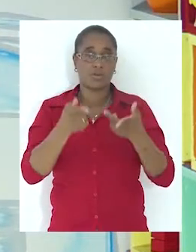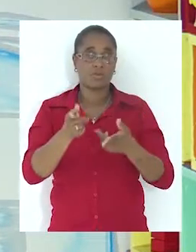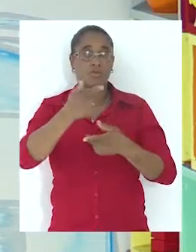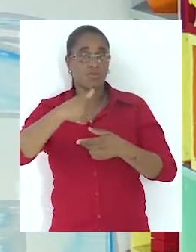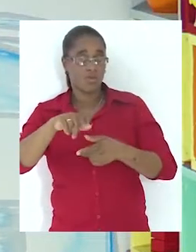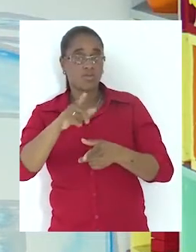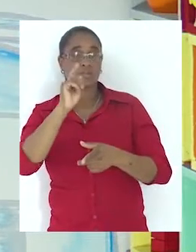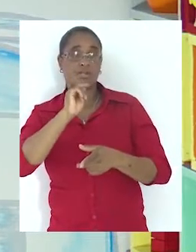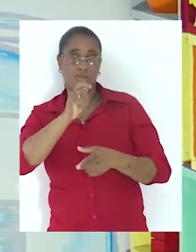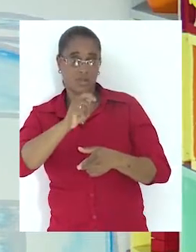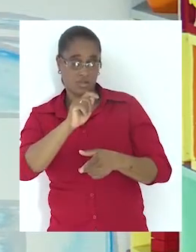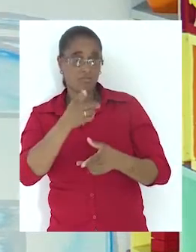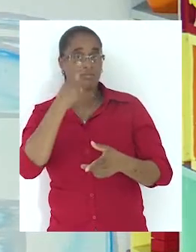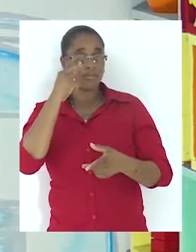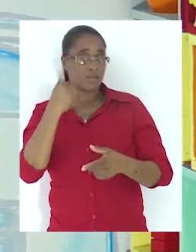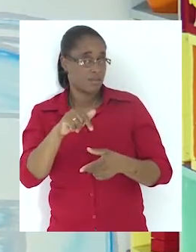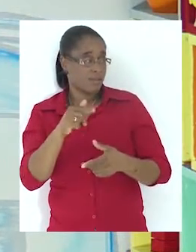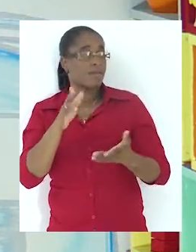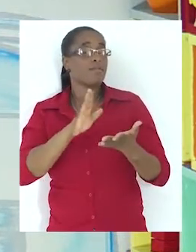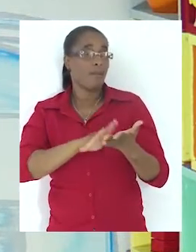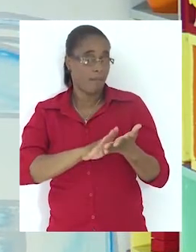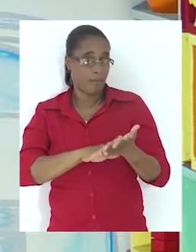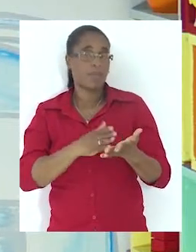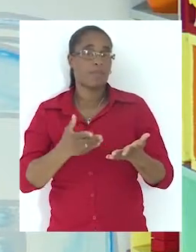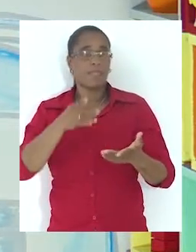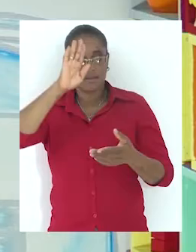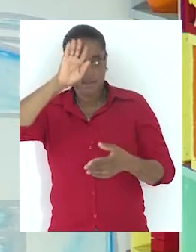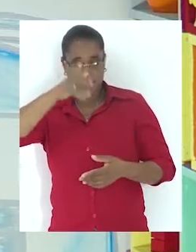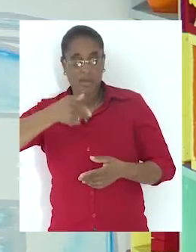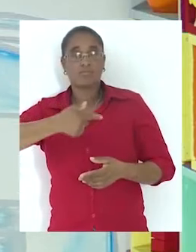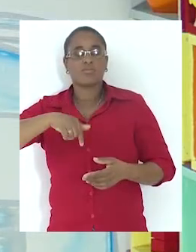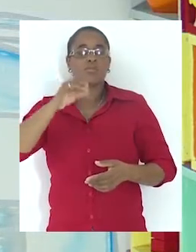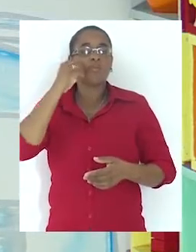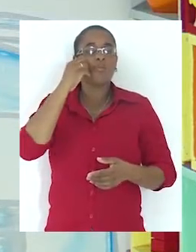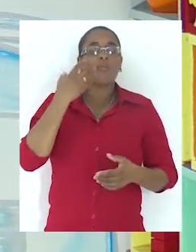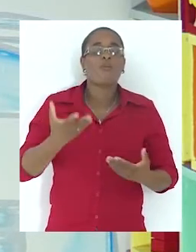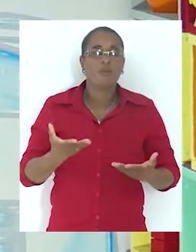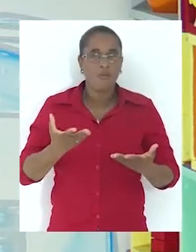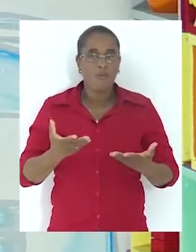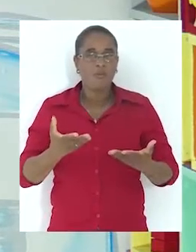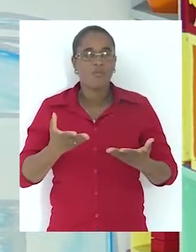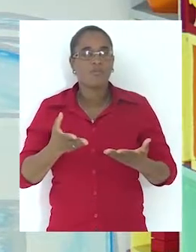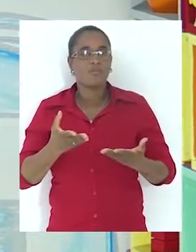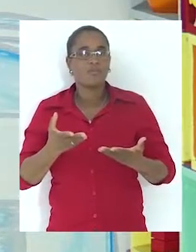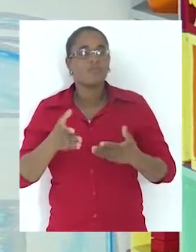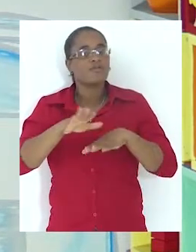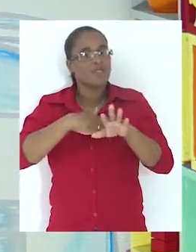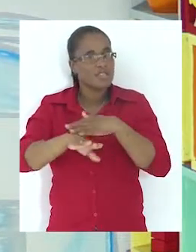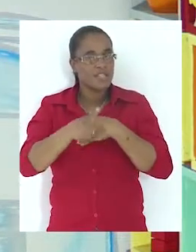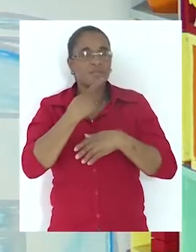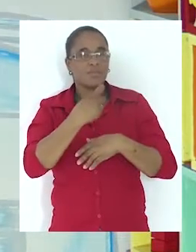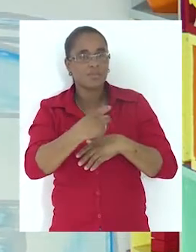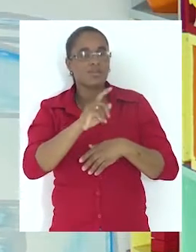nosso entrevistado para que o tenhamos na mão, portanto, sabermos como proceder à nossa